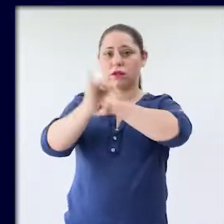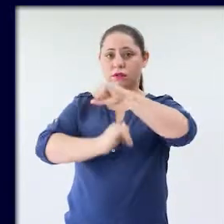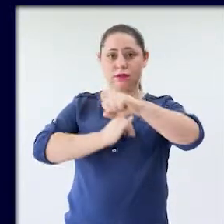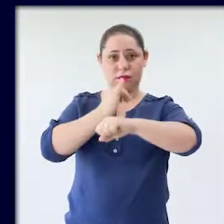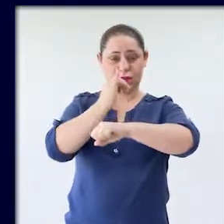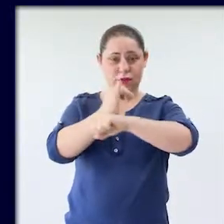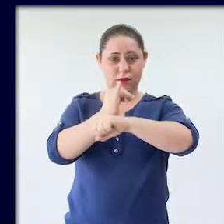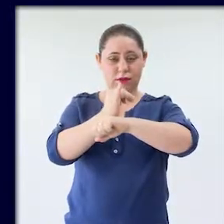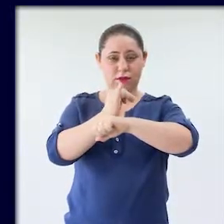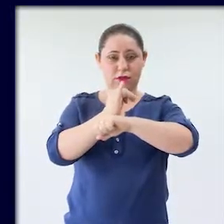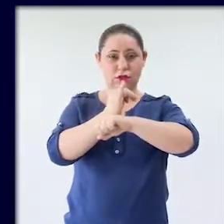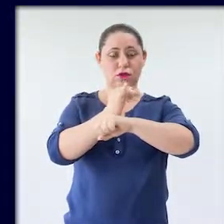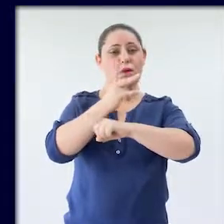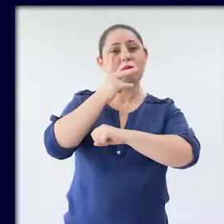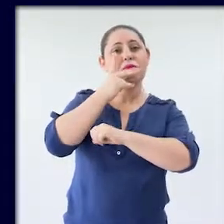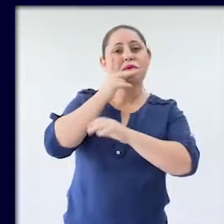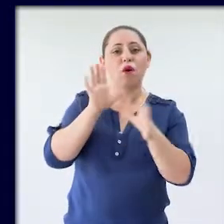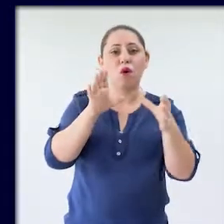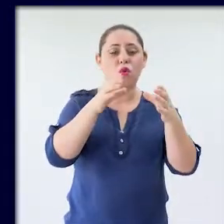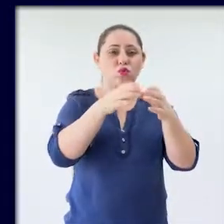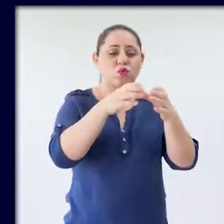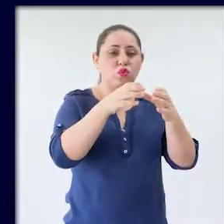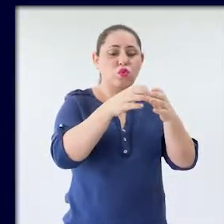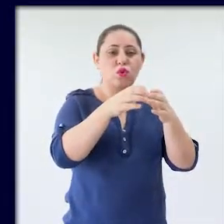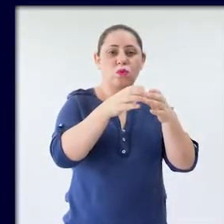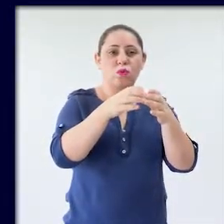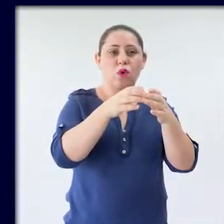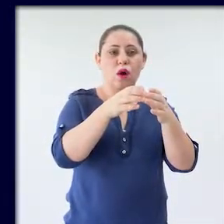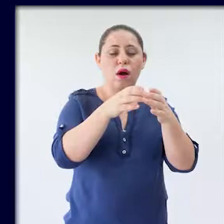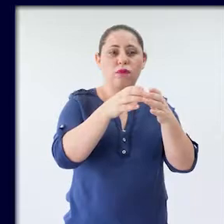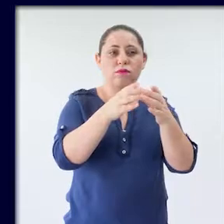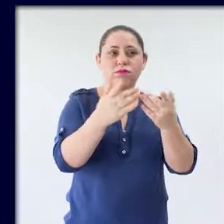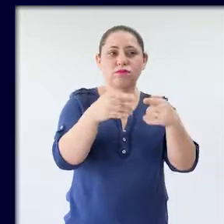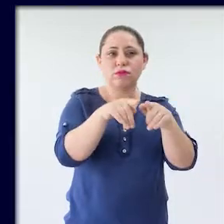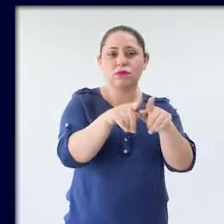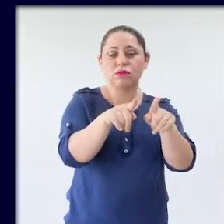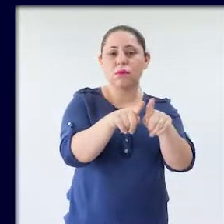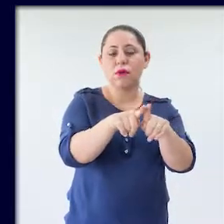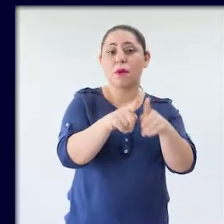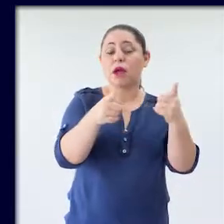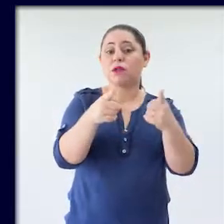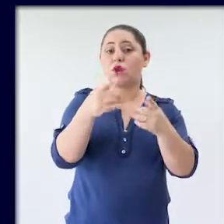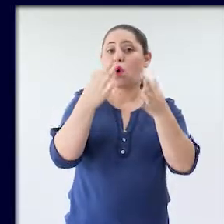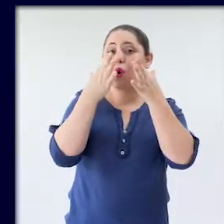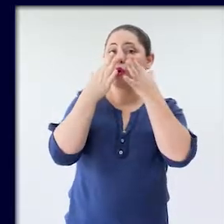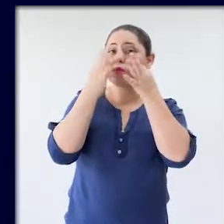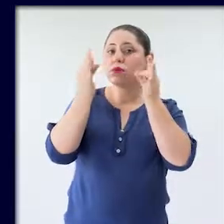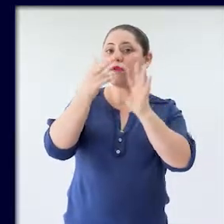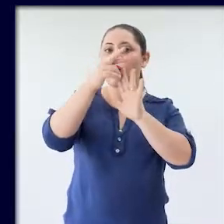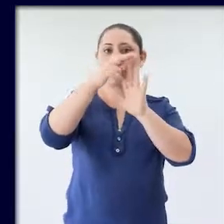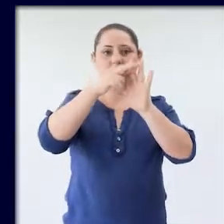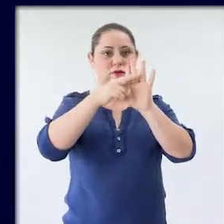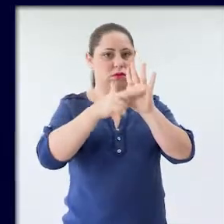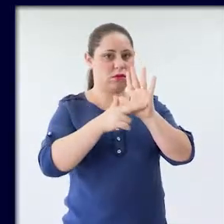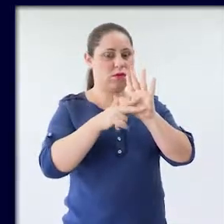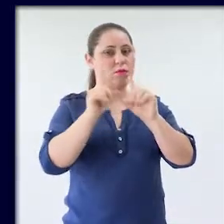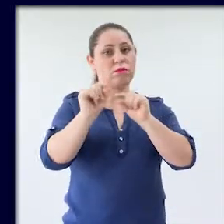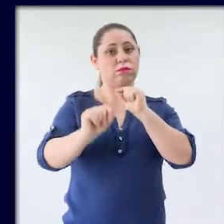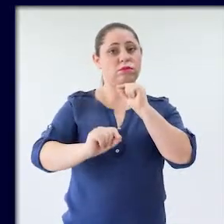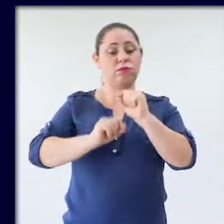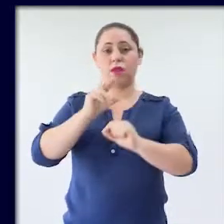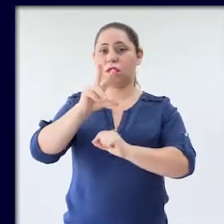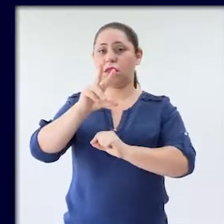internet pelos partidos, coligações e candidatos, porém eles deverão observar algumas regras, né, para que